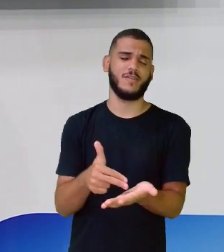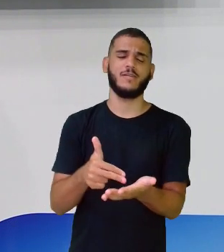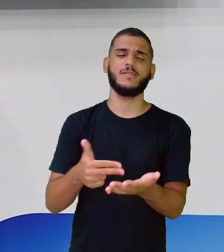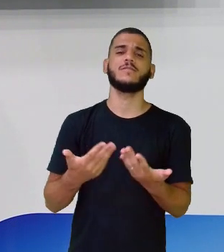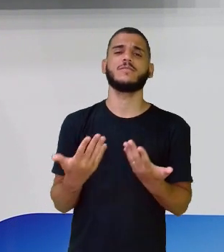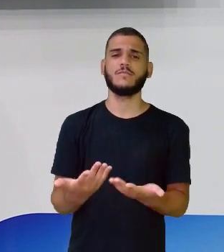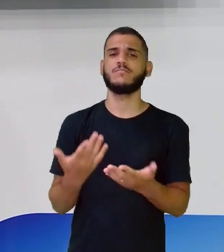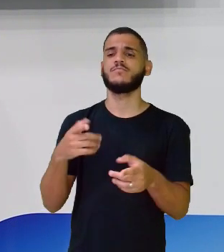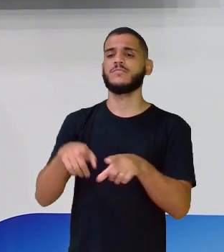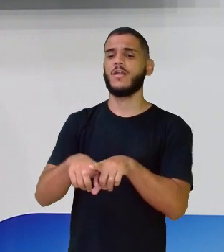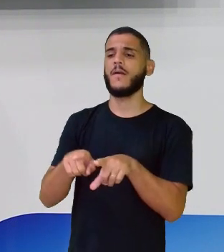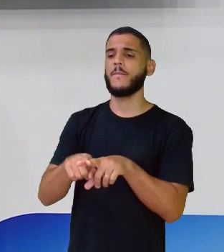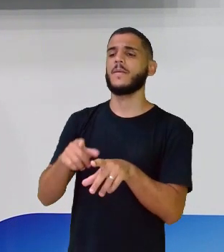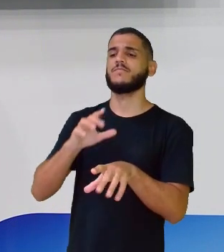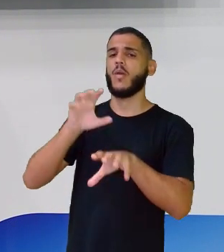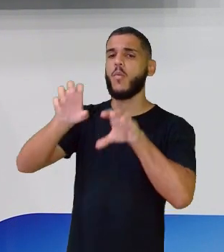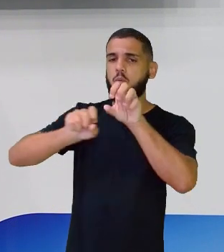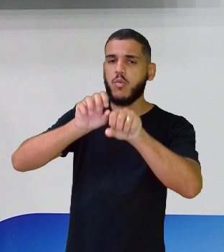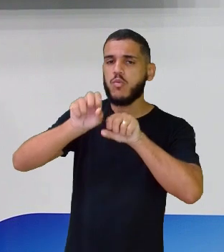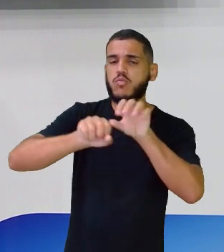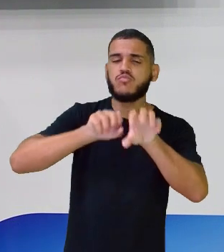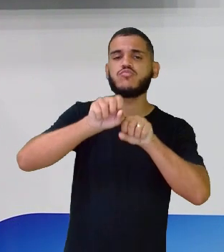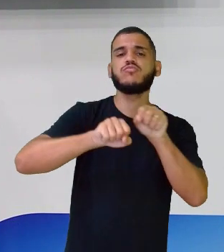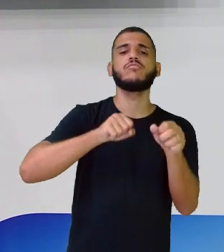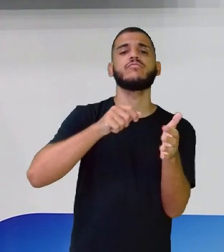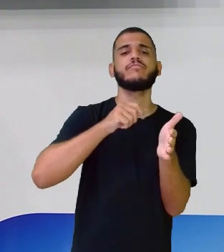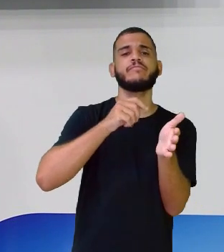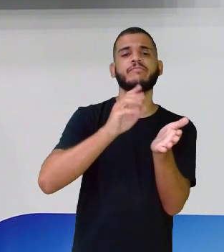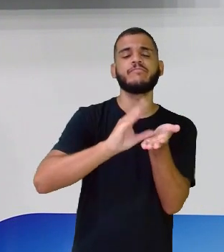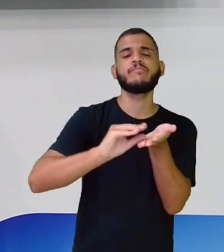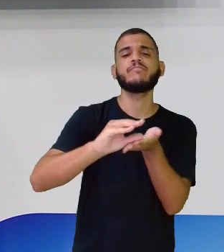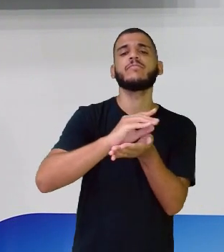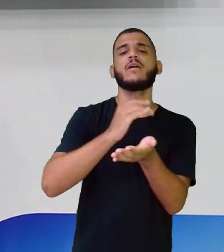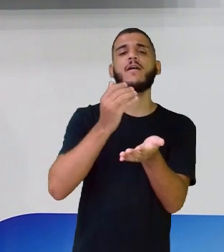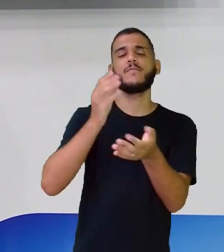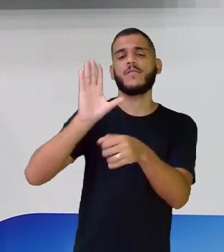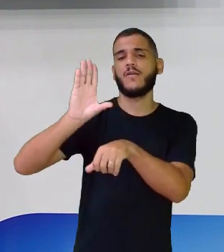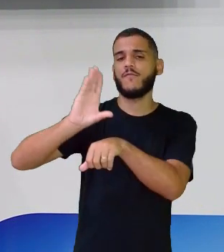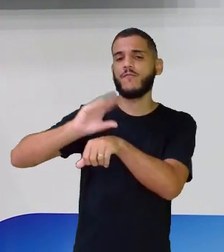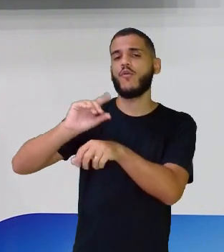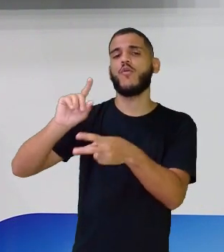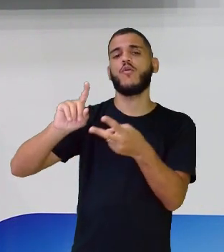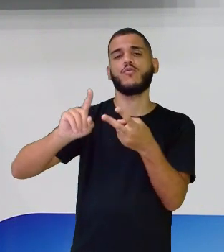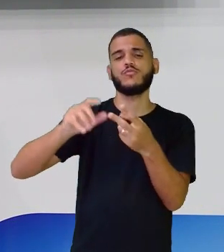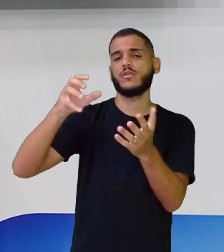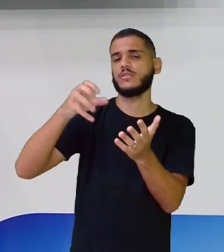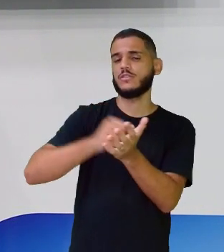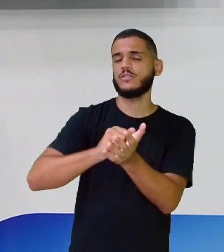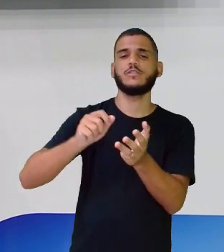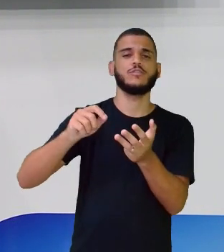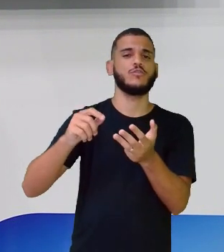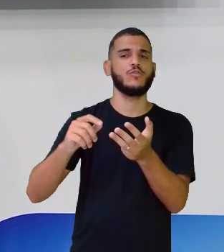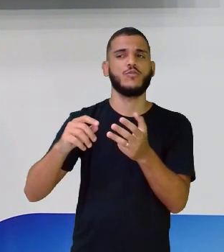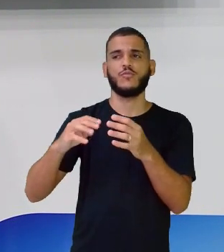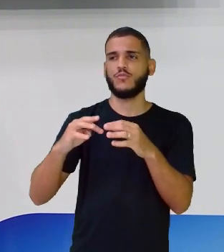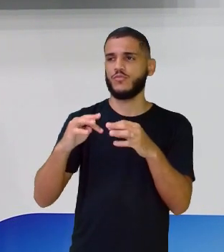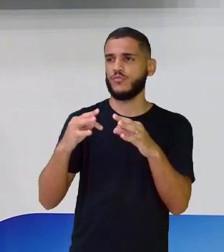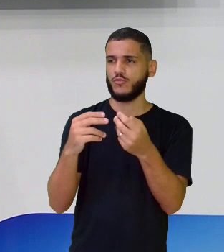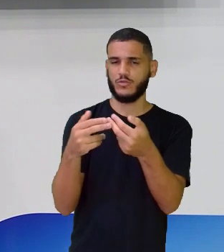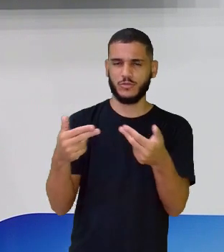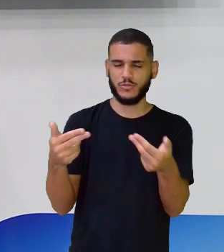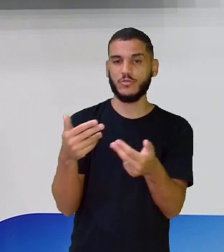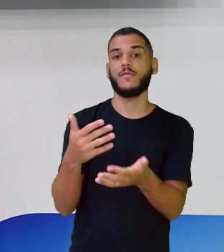e buscar dados mesmo, fotos, Registros. Sim, as pessoas